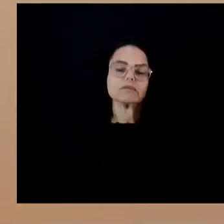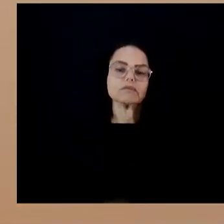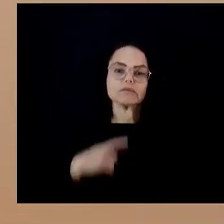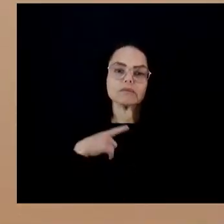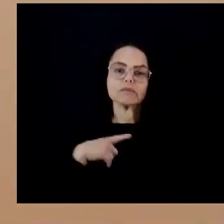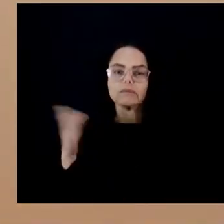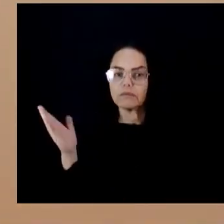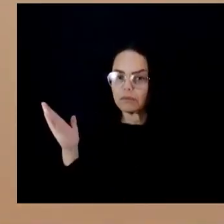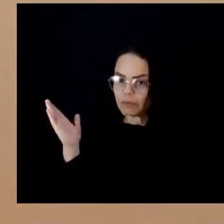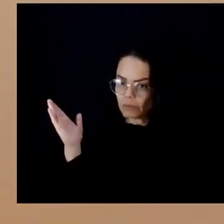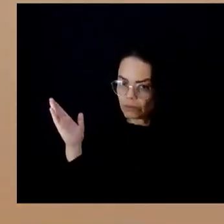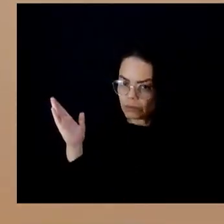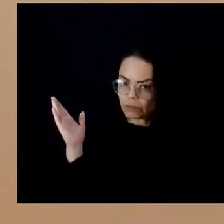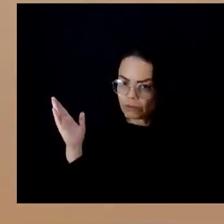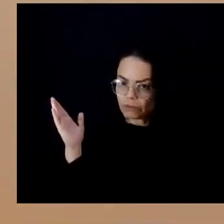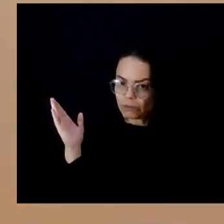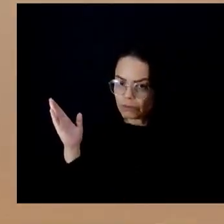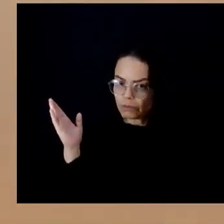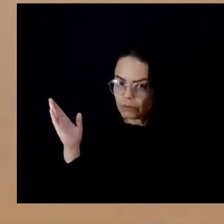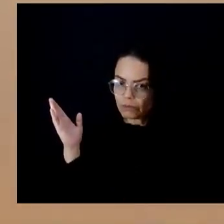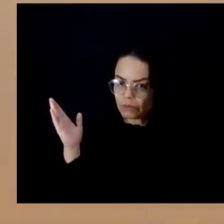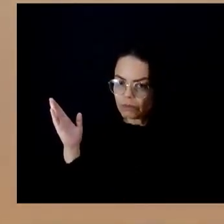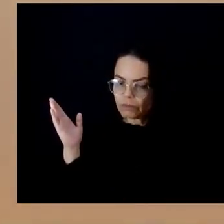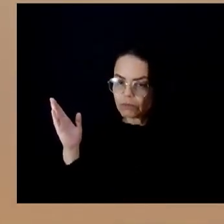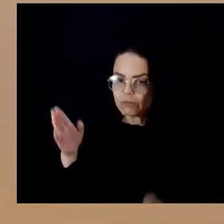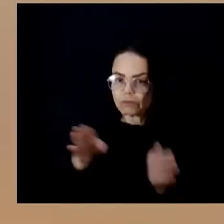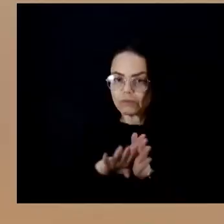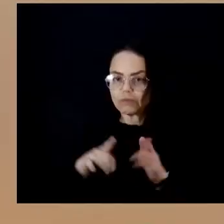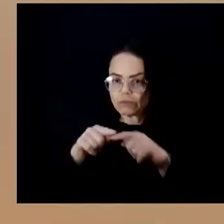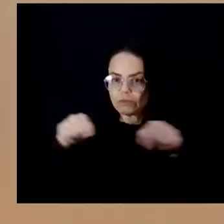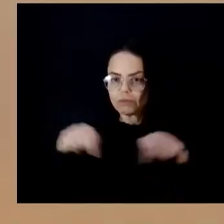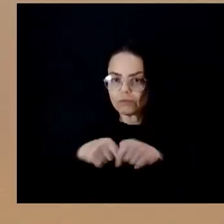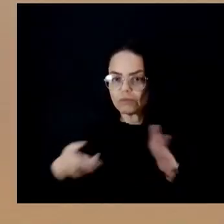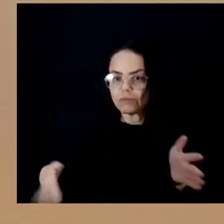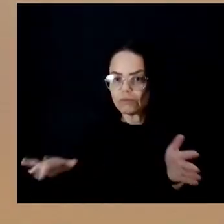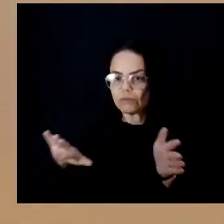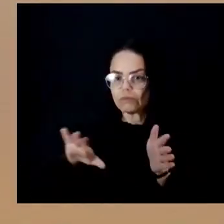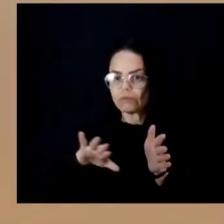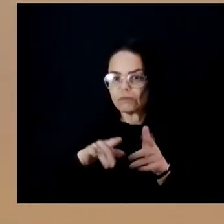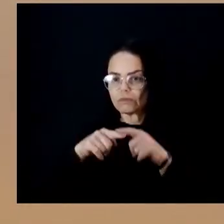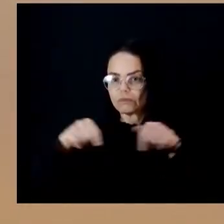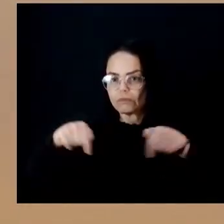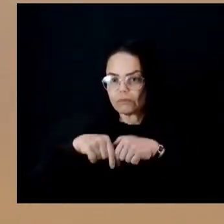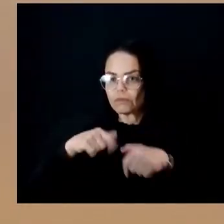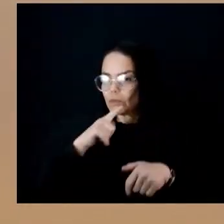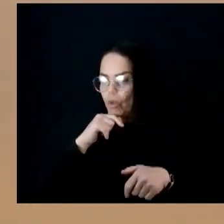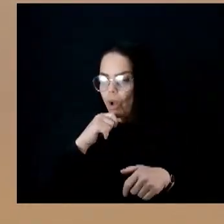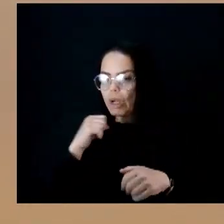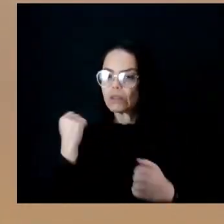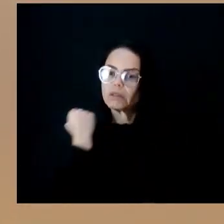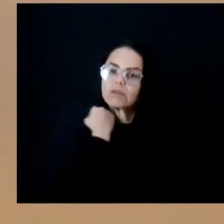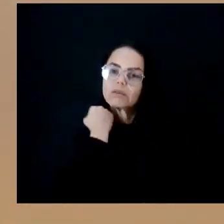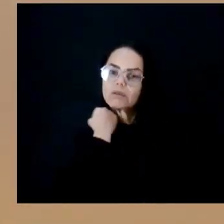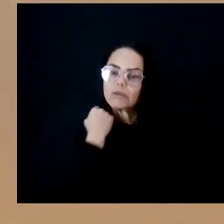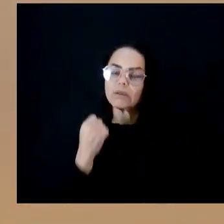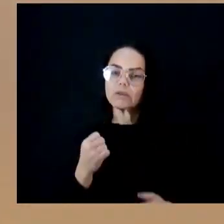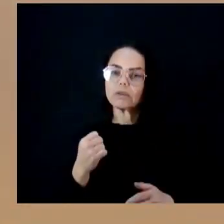mineração, ou muitas barragens, que você acumula muita água, isso gera muito estresse na crosta e